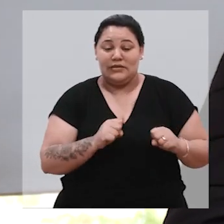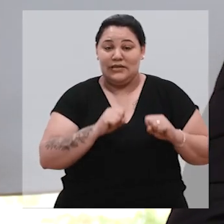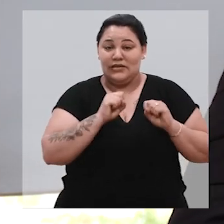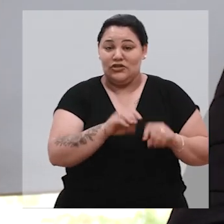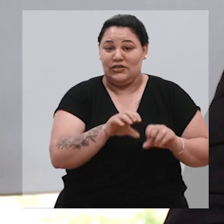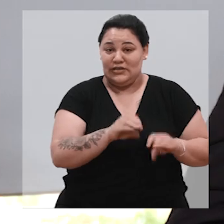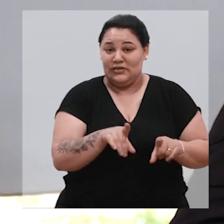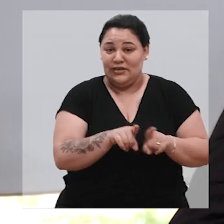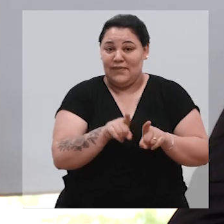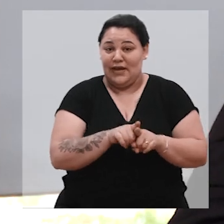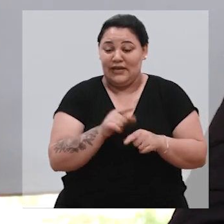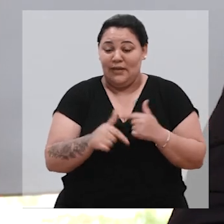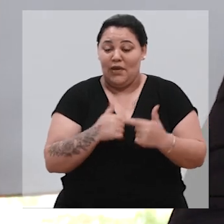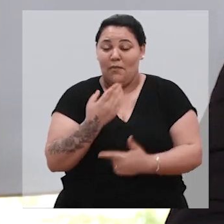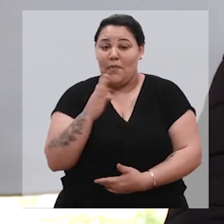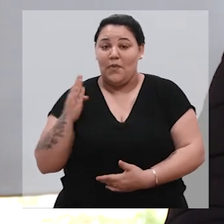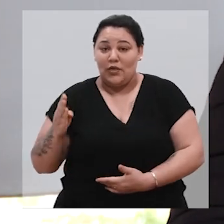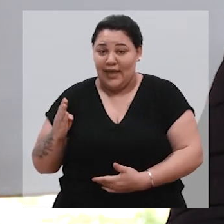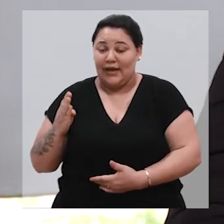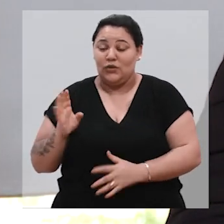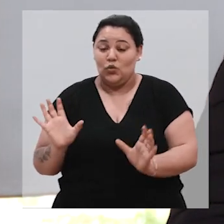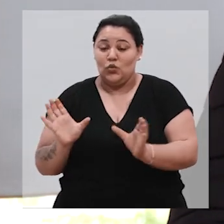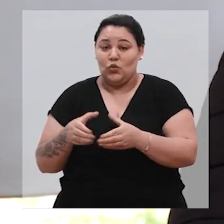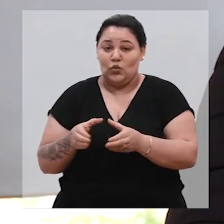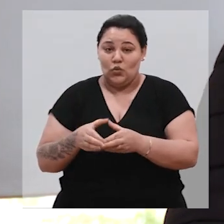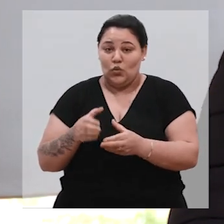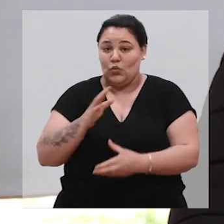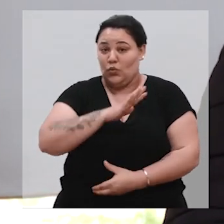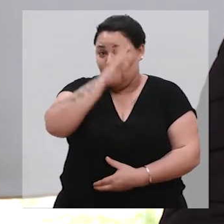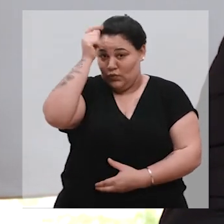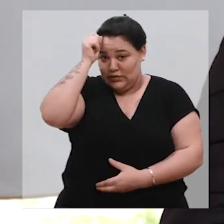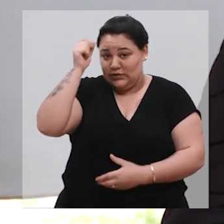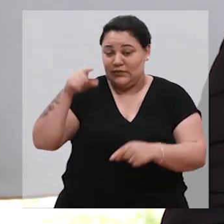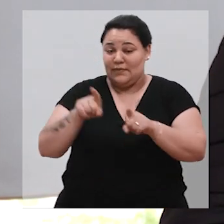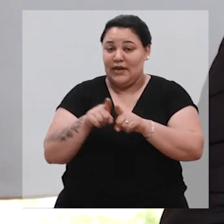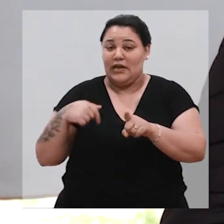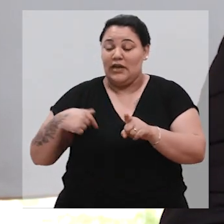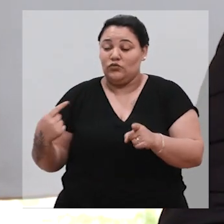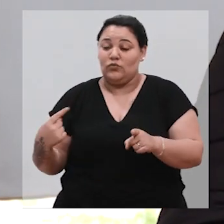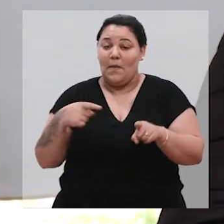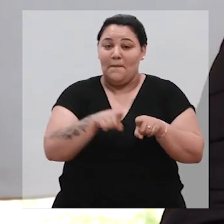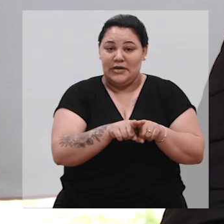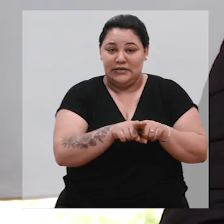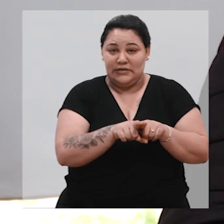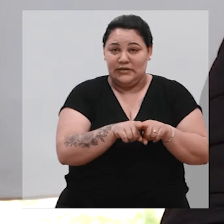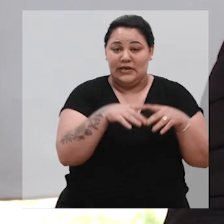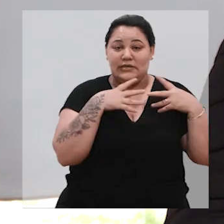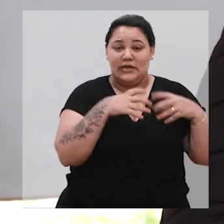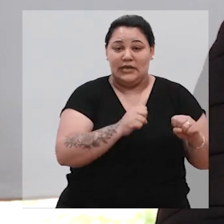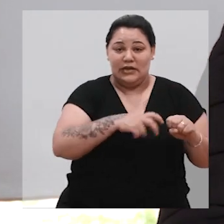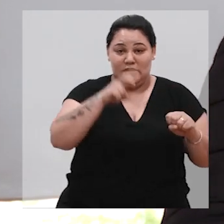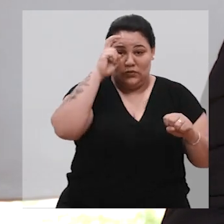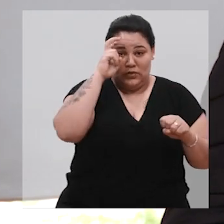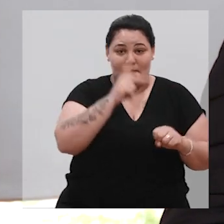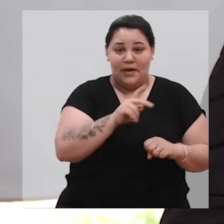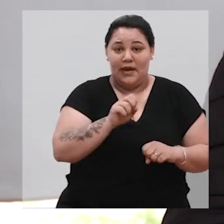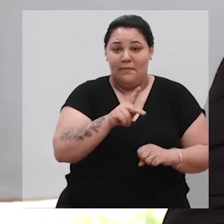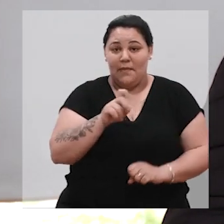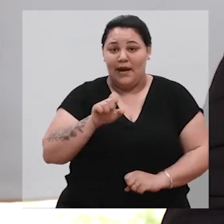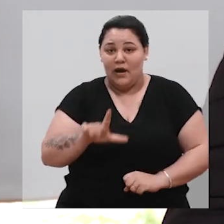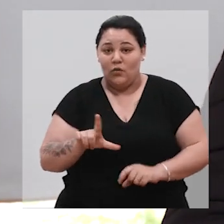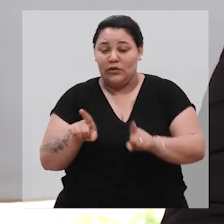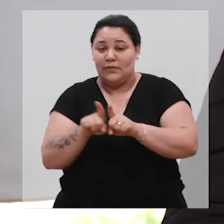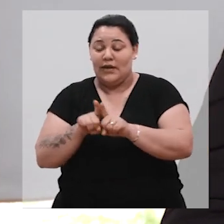estava na Secretaria de Educação, como bibliotecária da rede municipal, e tinha uma parceria entre a Secretaria